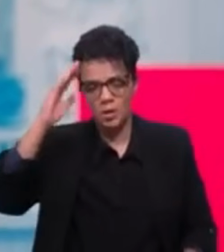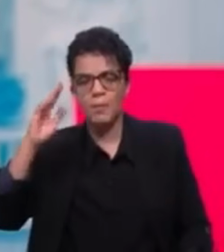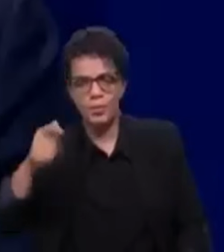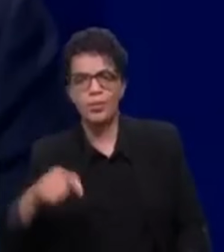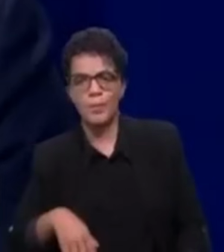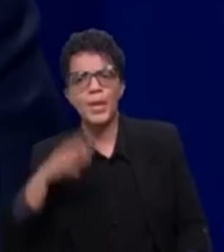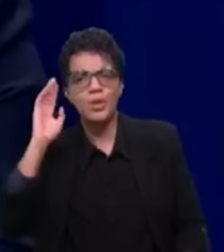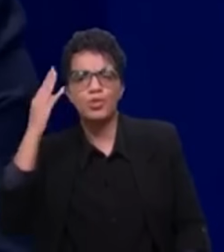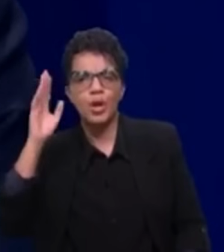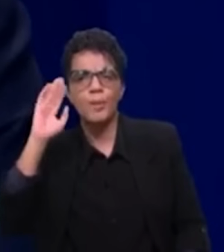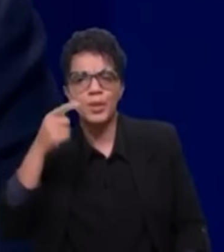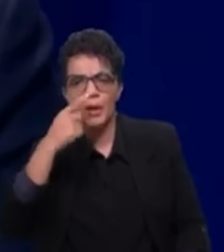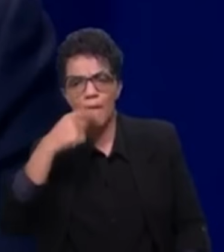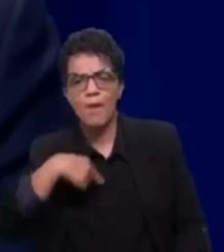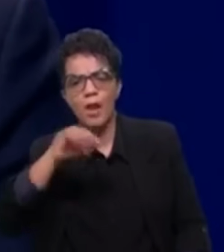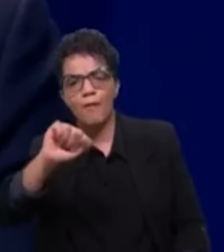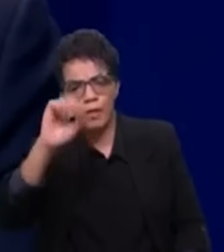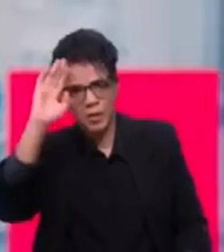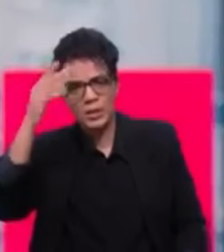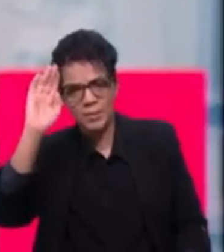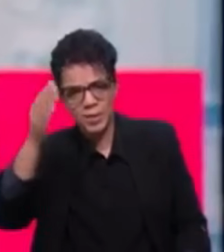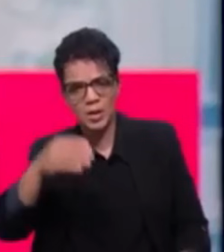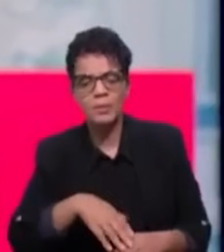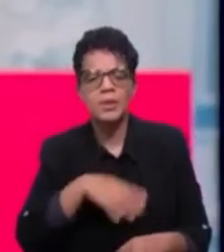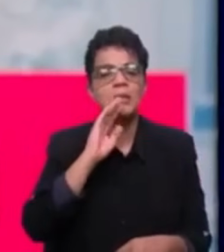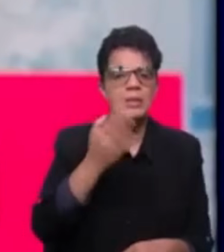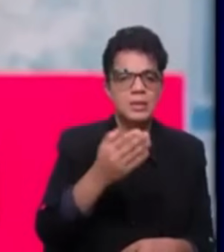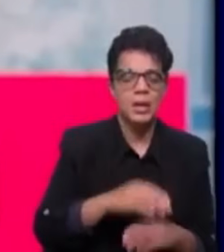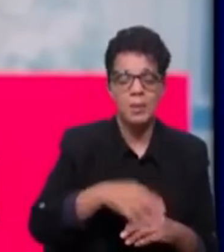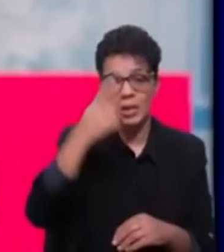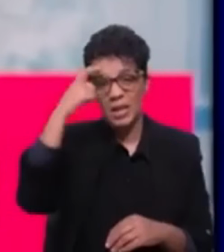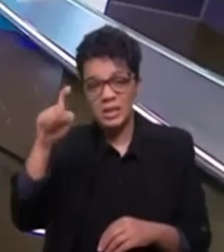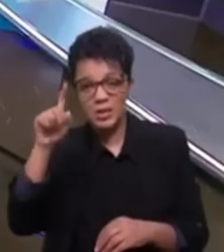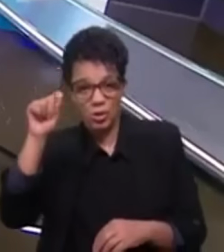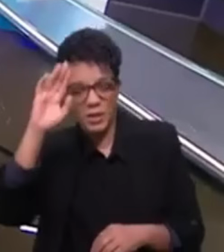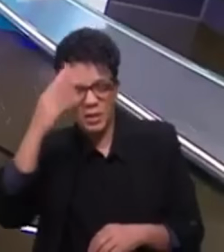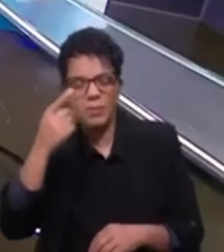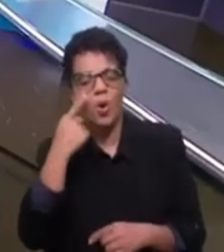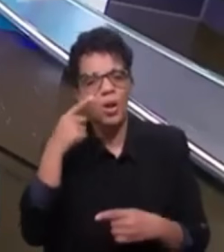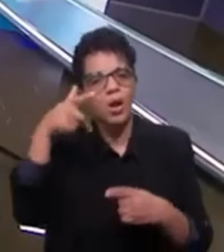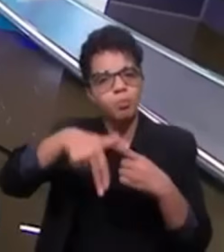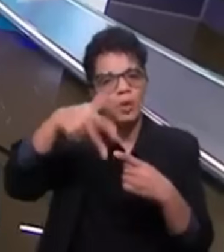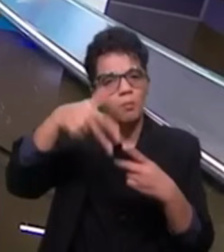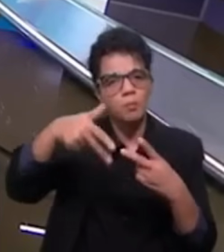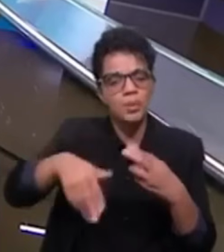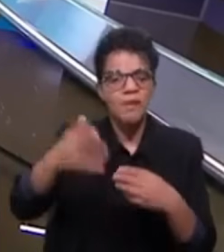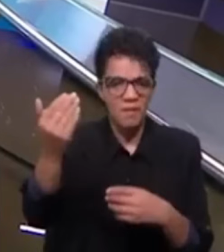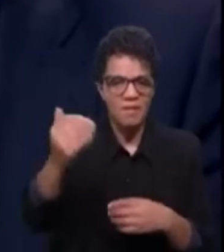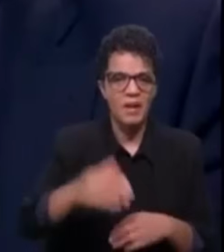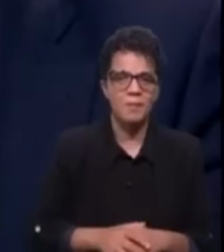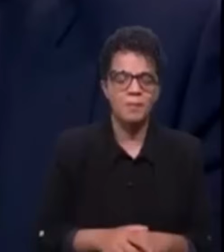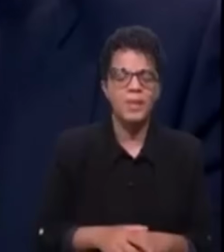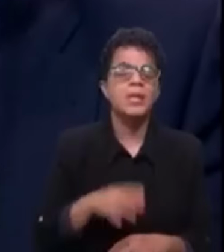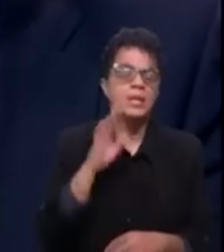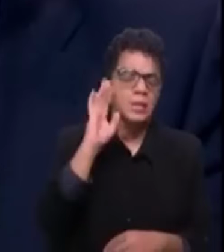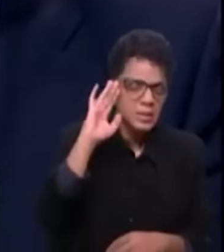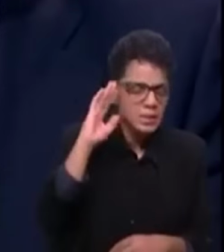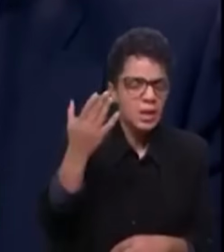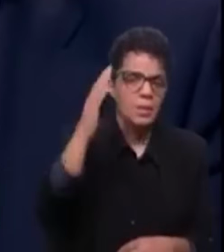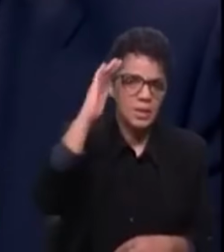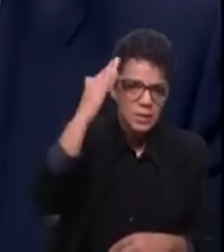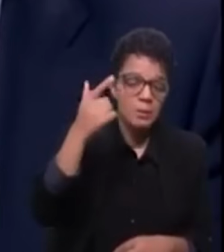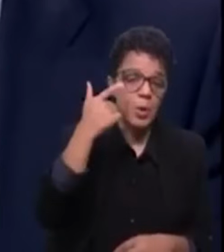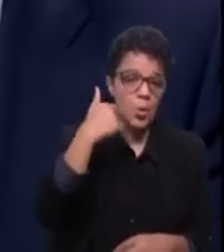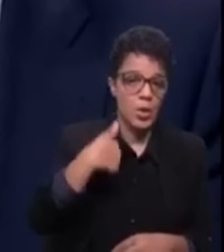sabem falha que o Lu com elb da trai façõ sabem da traição que sabem eles sabem e